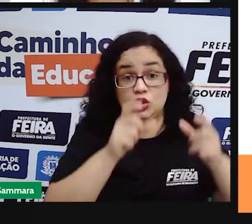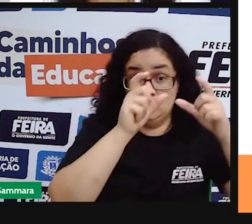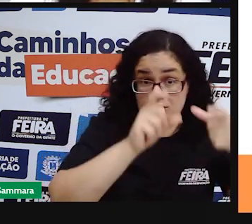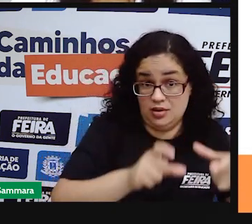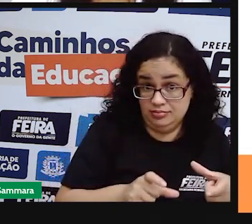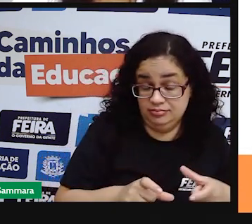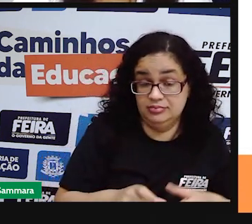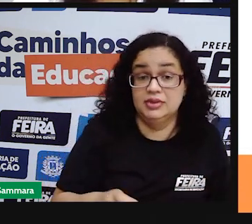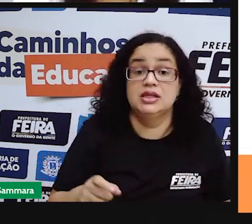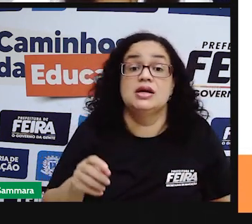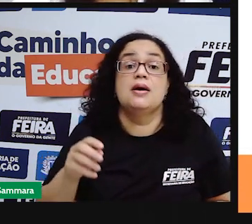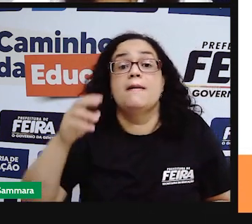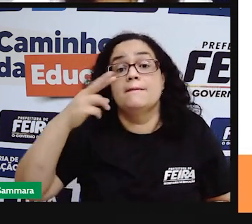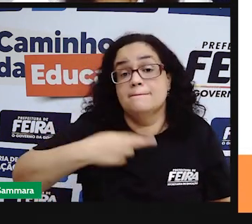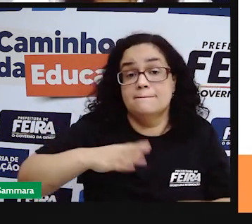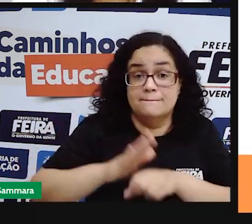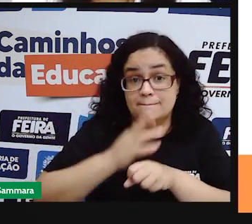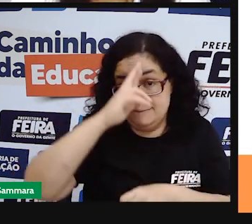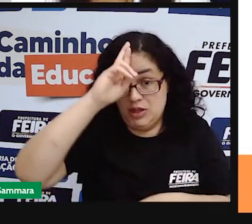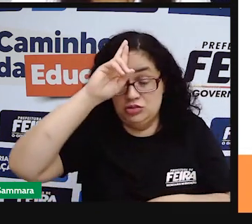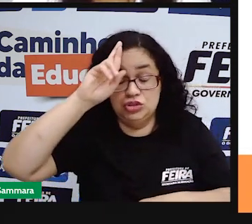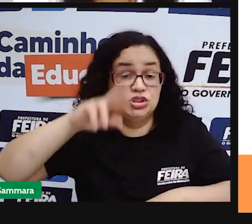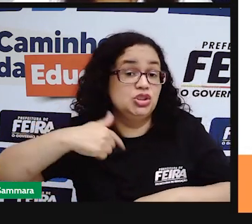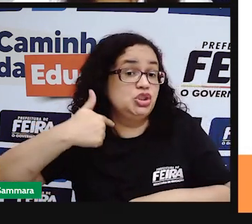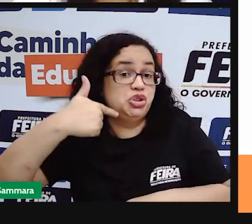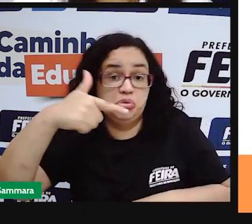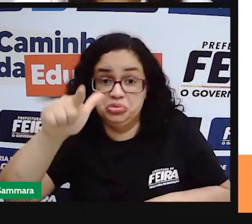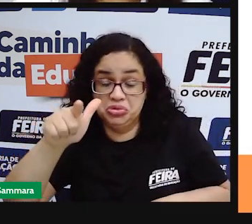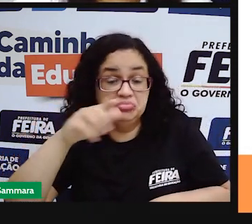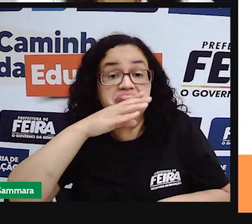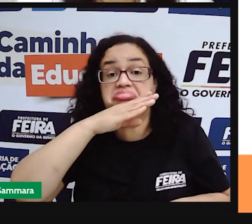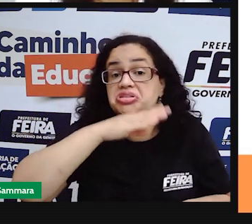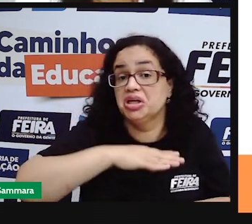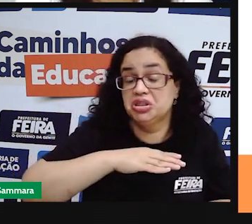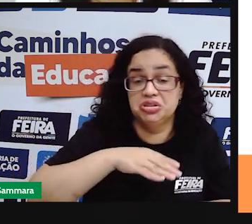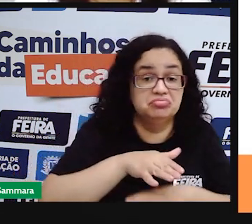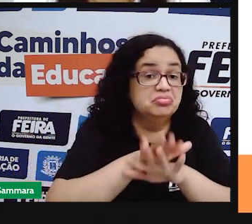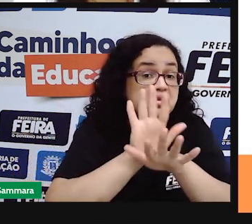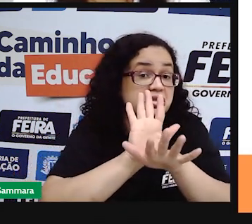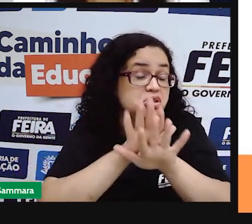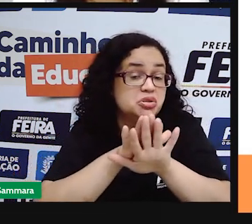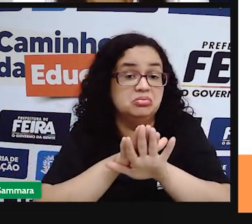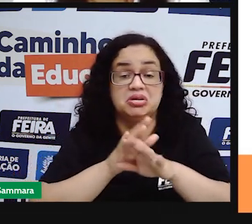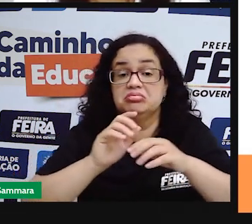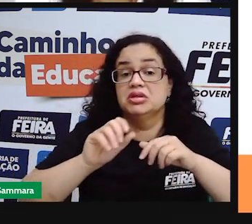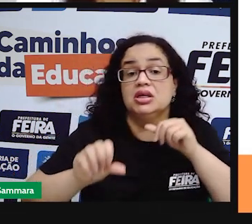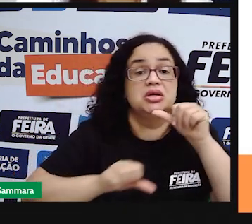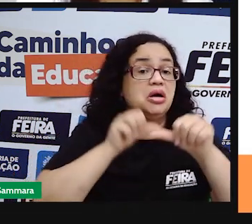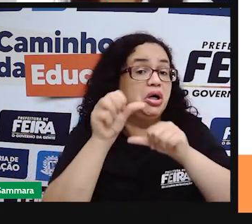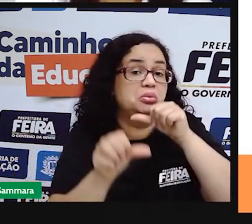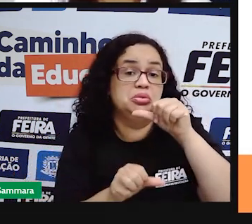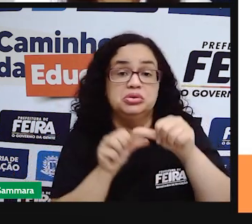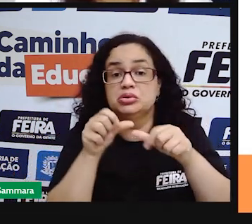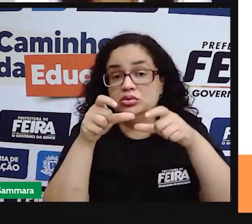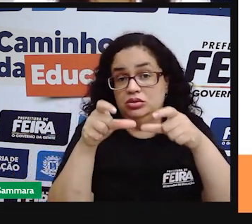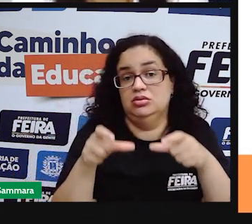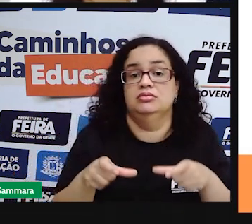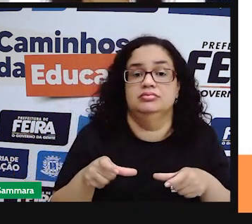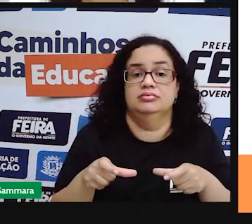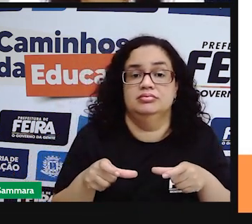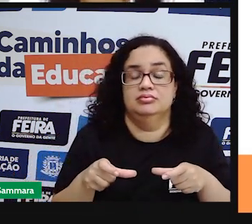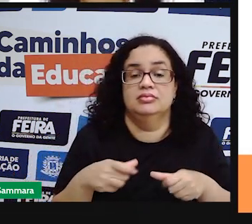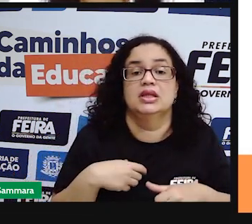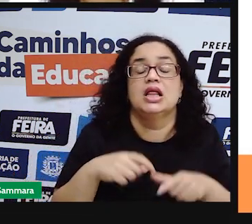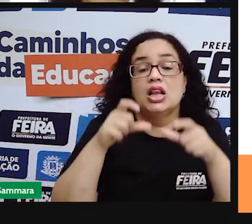e de tarde, né, quando o Sol já não está mais no mesmo lugar, a projeção da sombra também vai estar em um